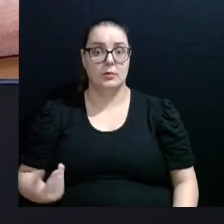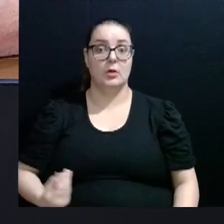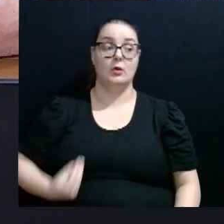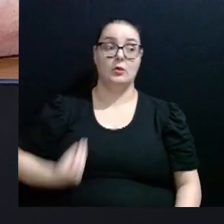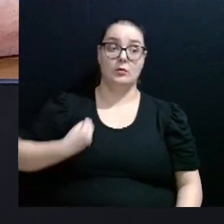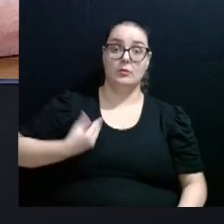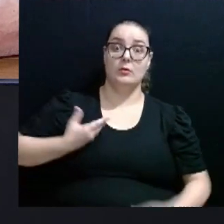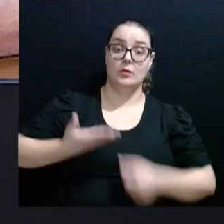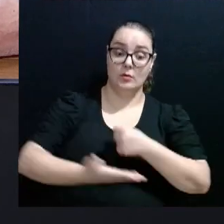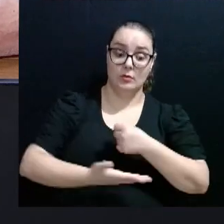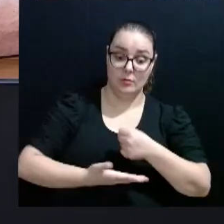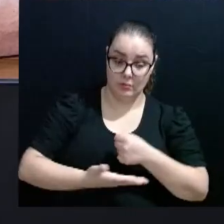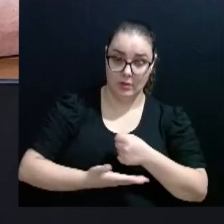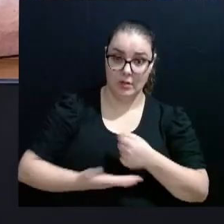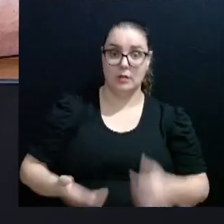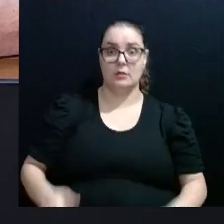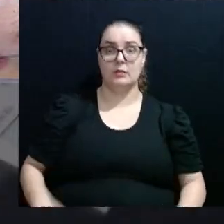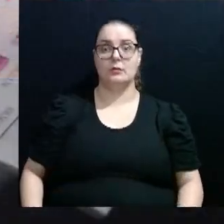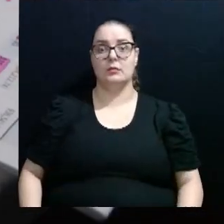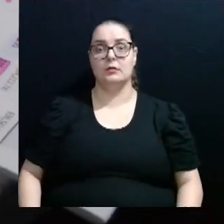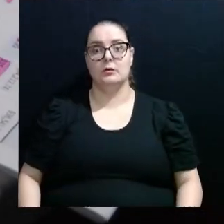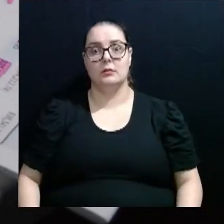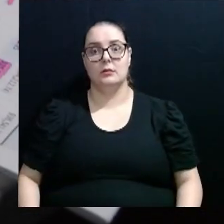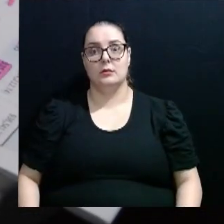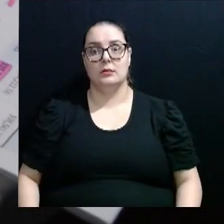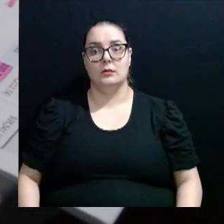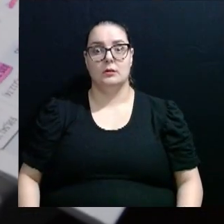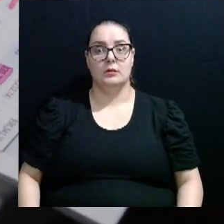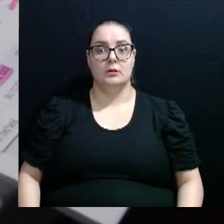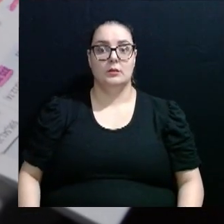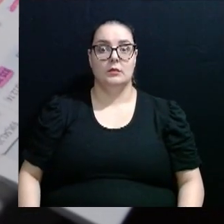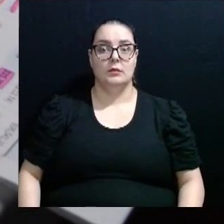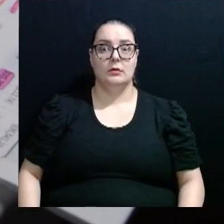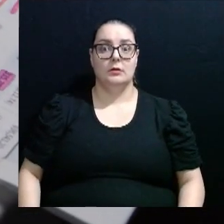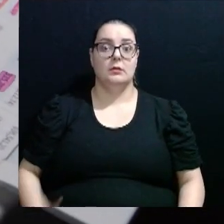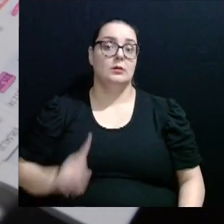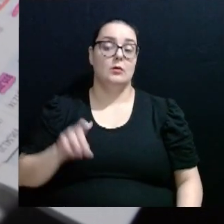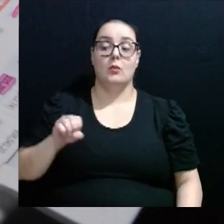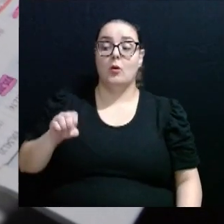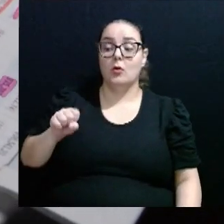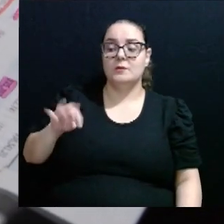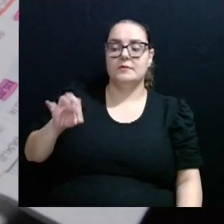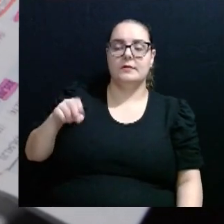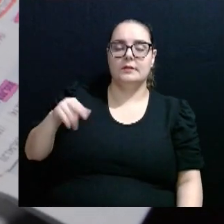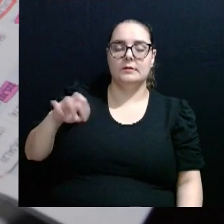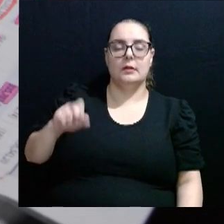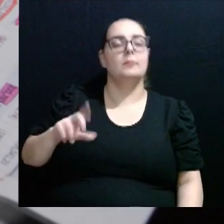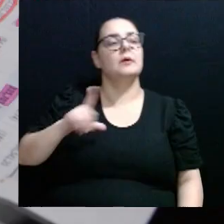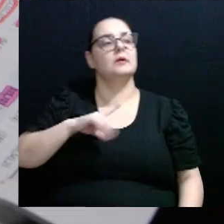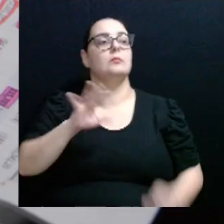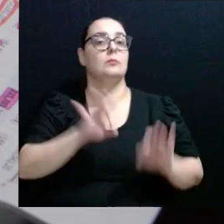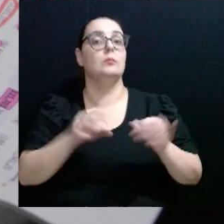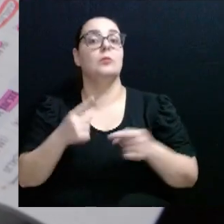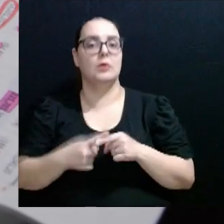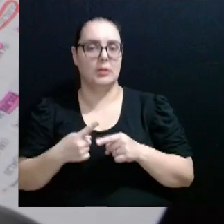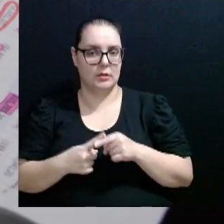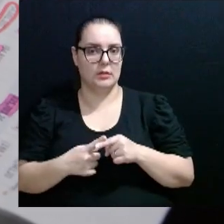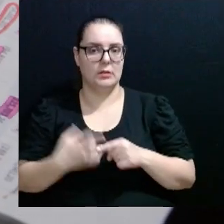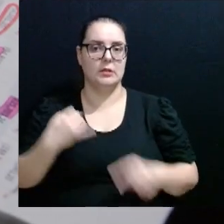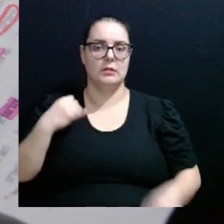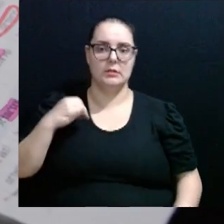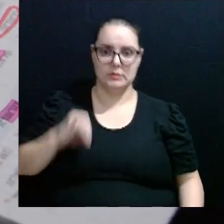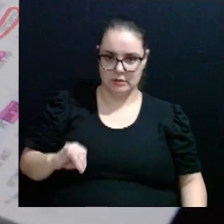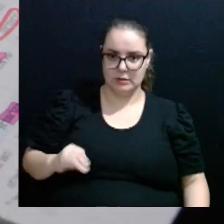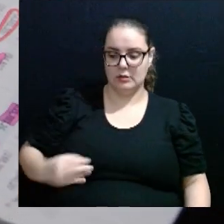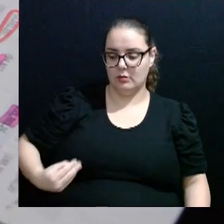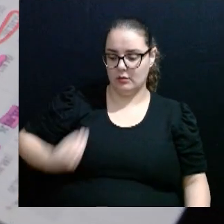básico, né, sem necessariamente ostentar, mas tenha um planejamento. Por quê? Se você vive de